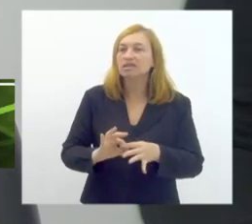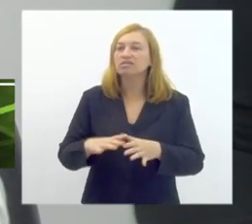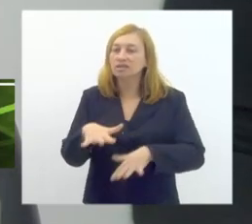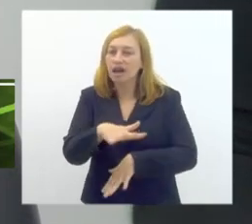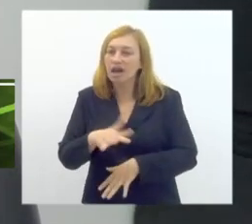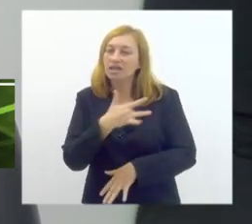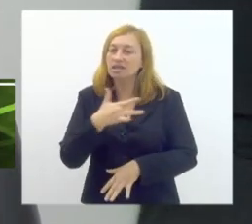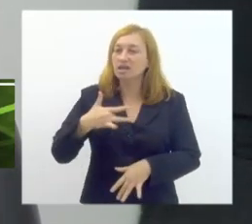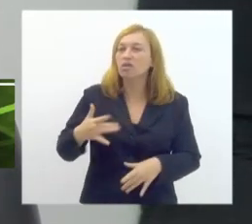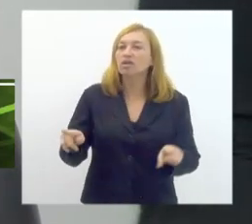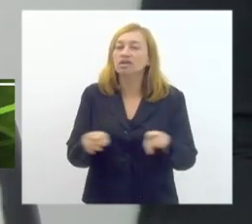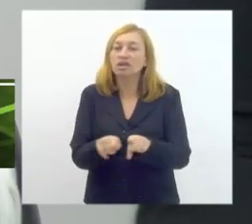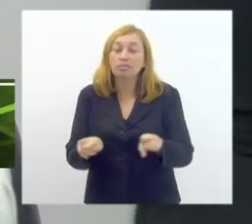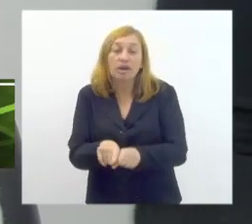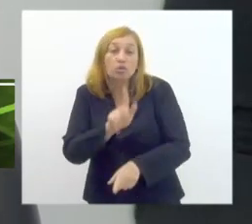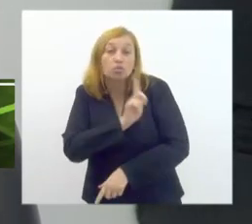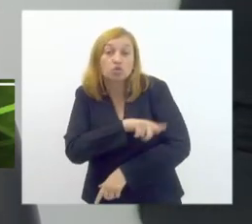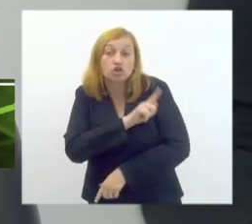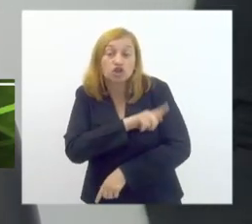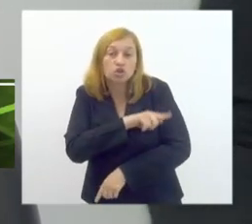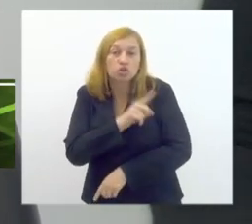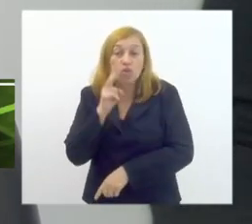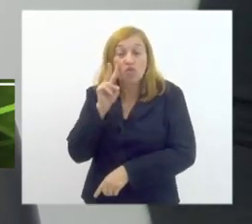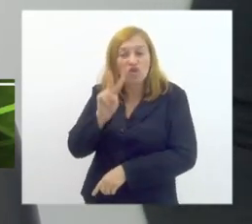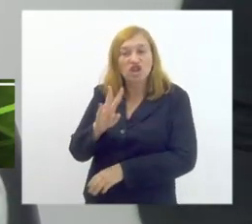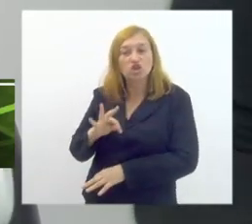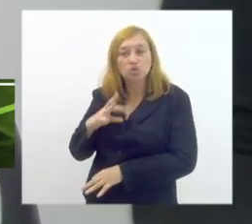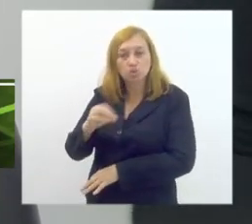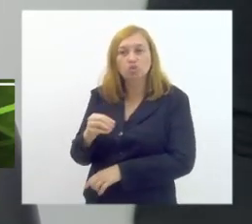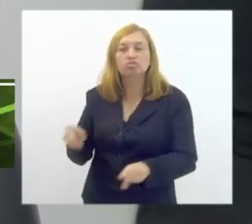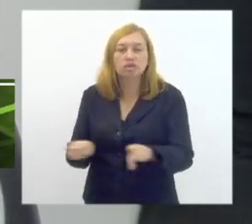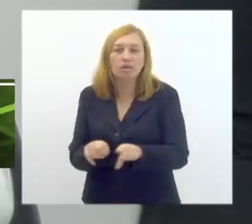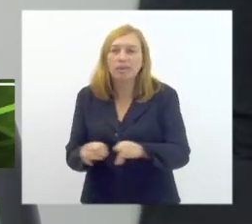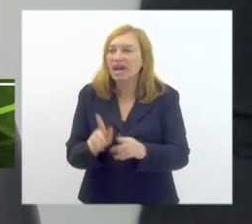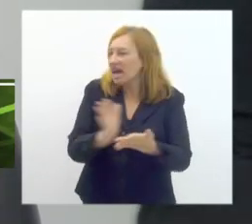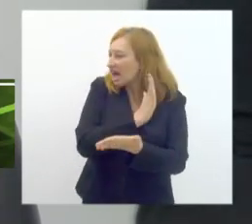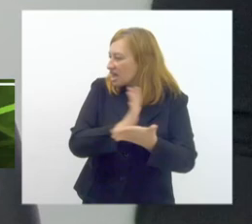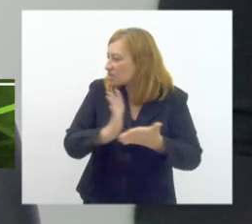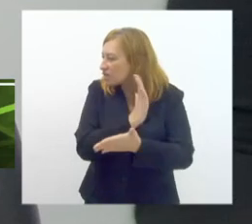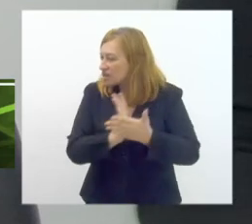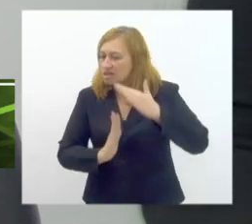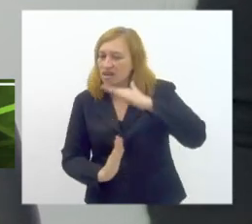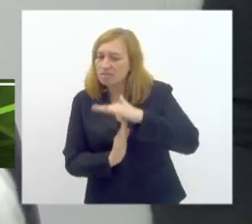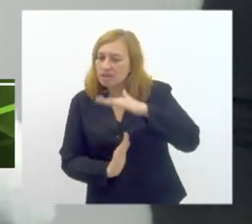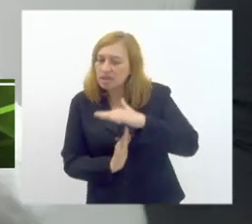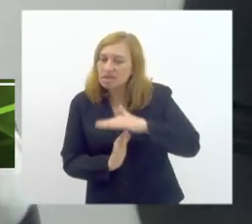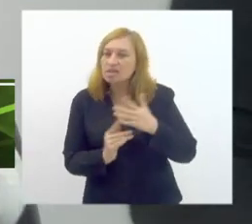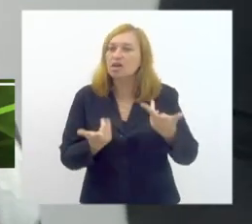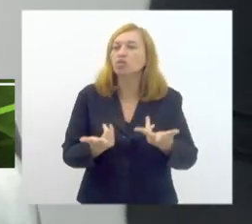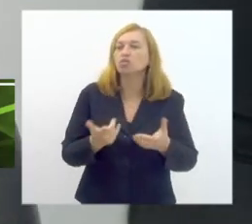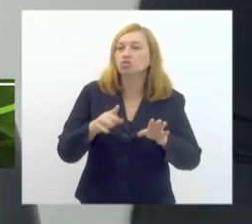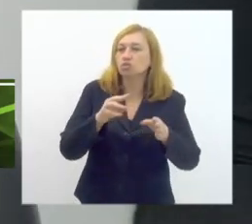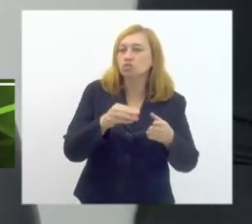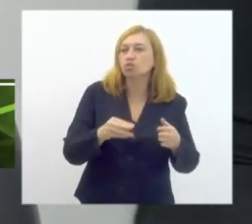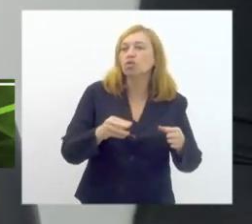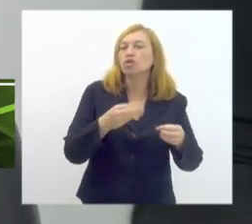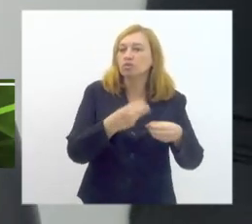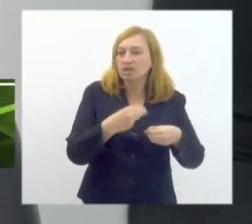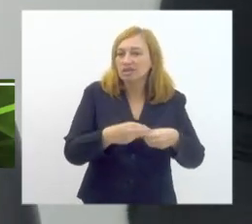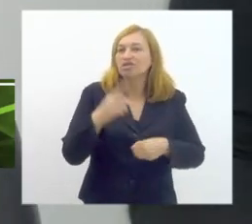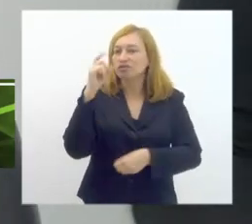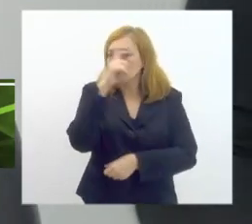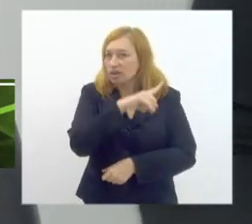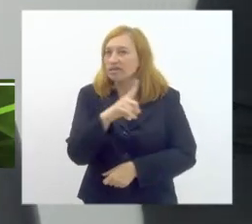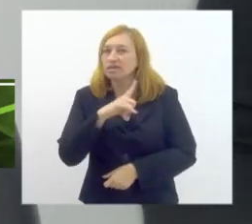requer que também o gestor enxergue isso. Então, muitas vezes, a limitação do município passa por essa